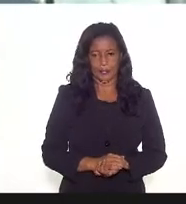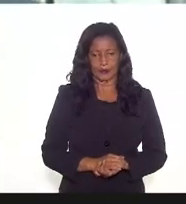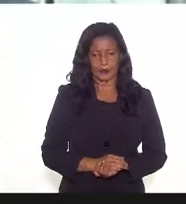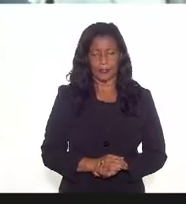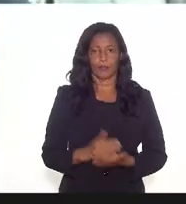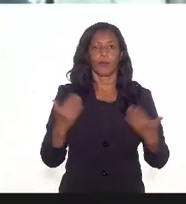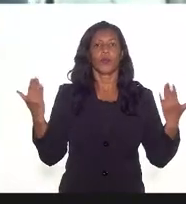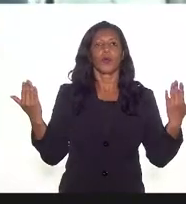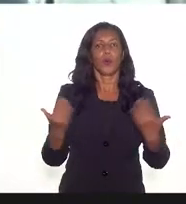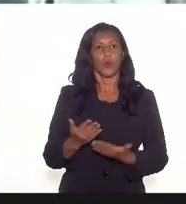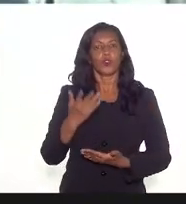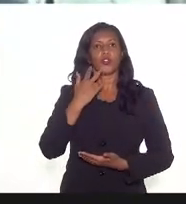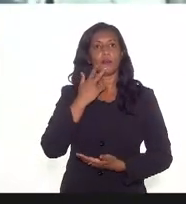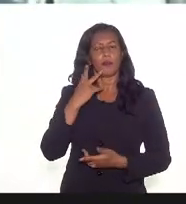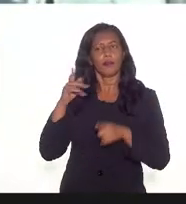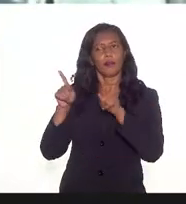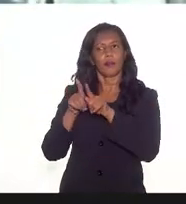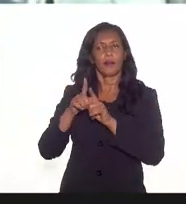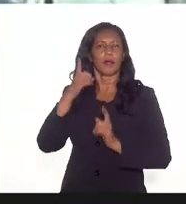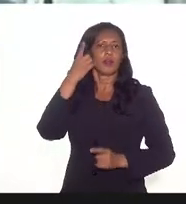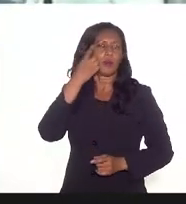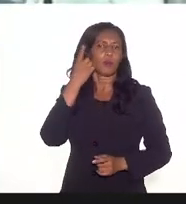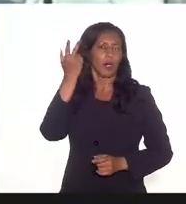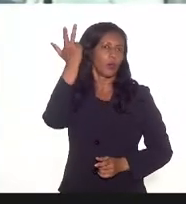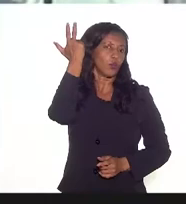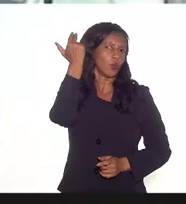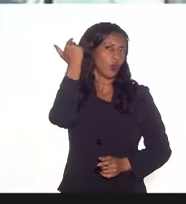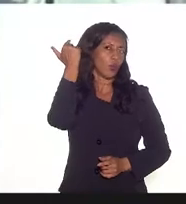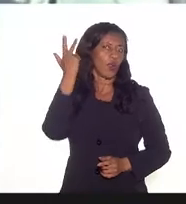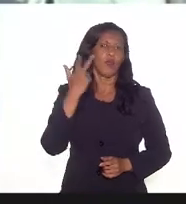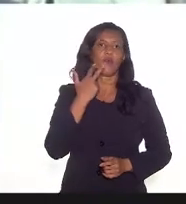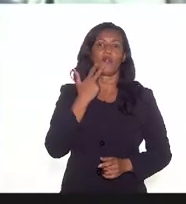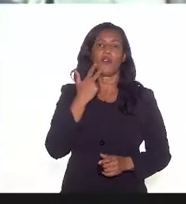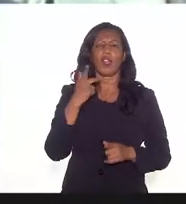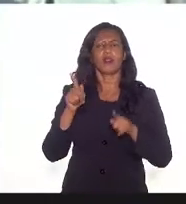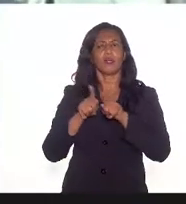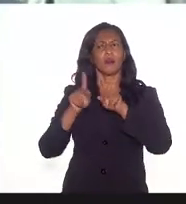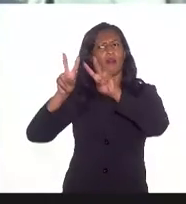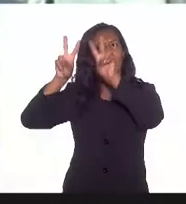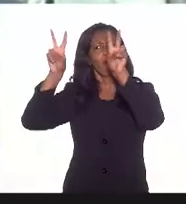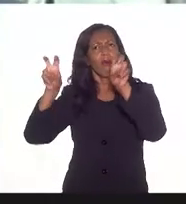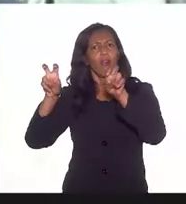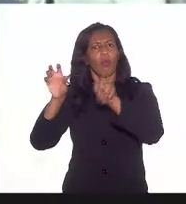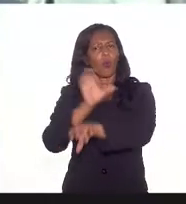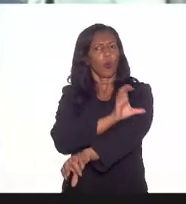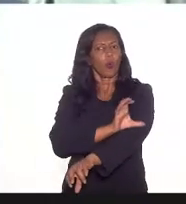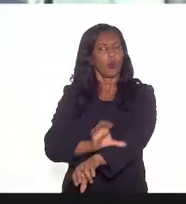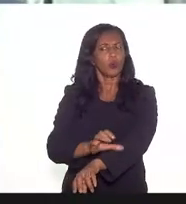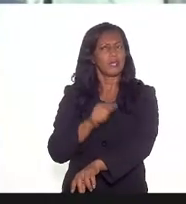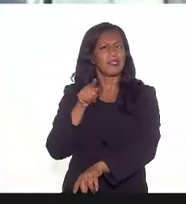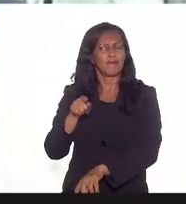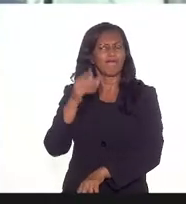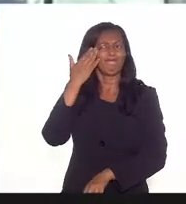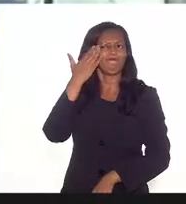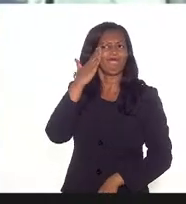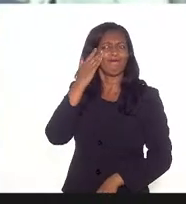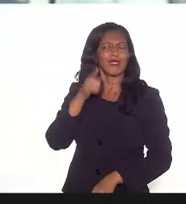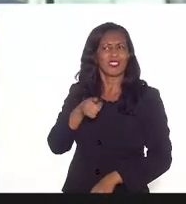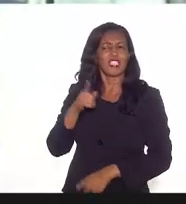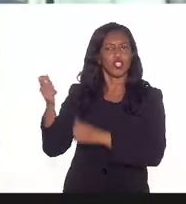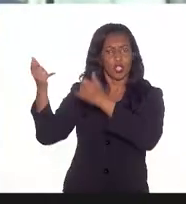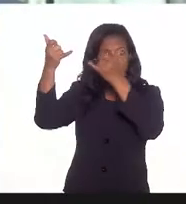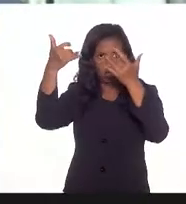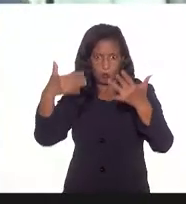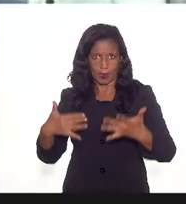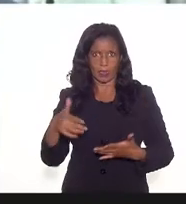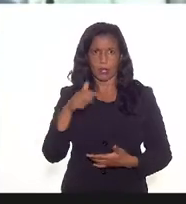do deputado Eliomar Coelho, é com relação ao setor de cultura. Entendi exatamente a explicação do André, no sentido de